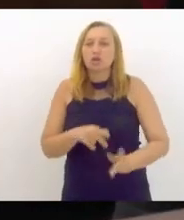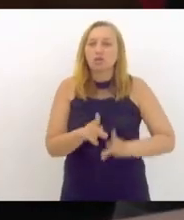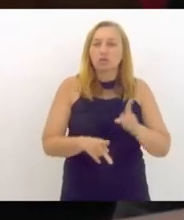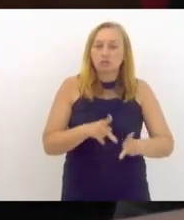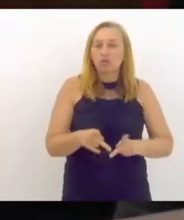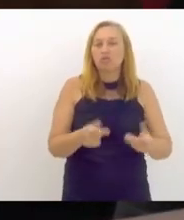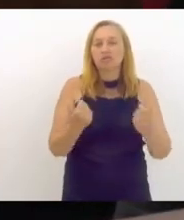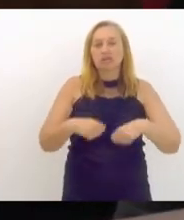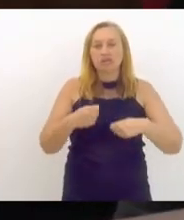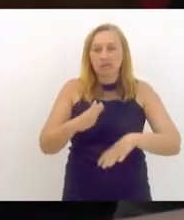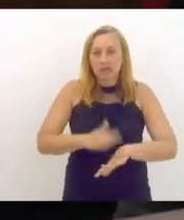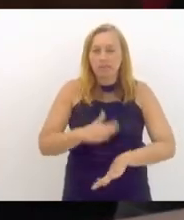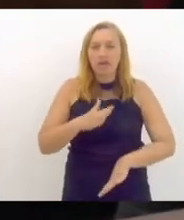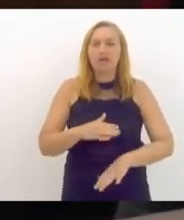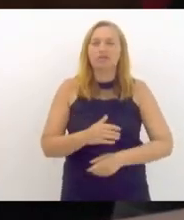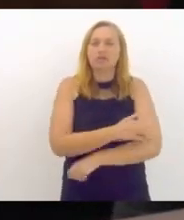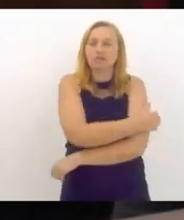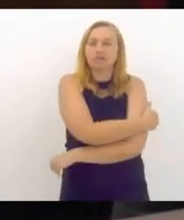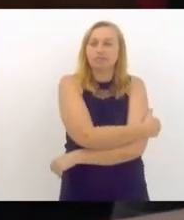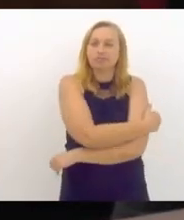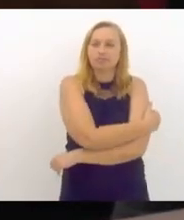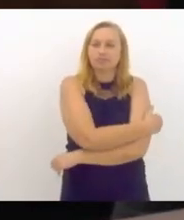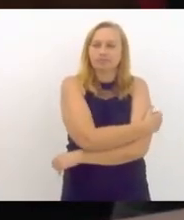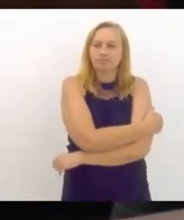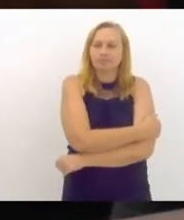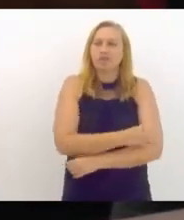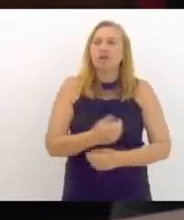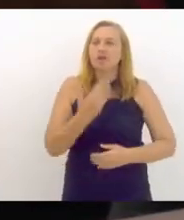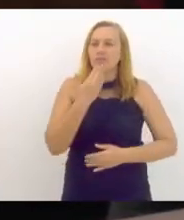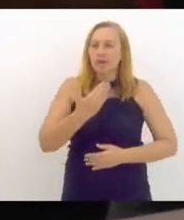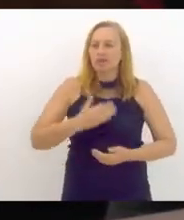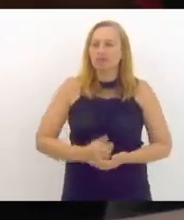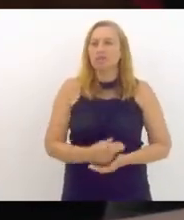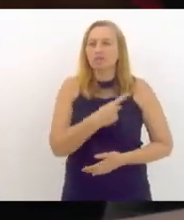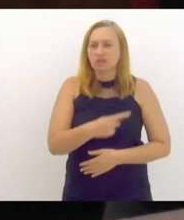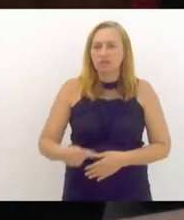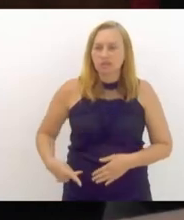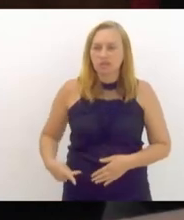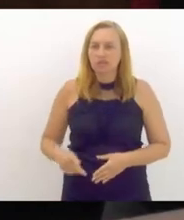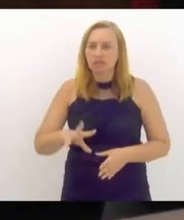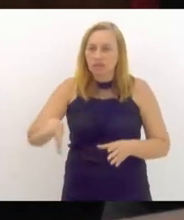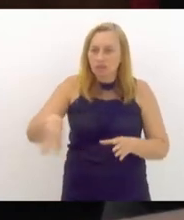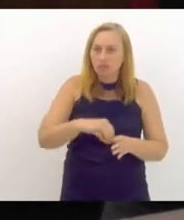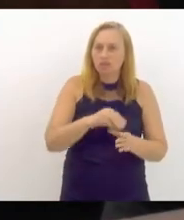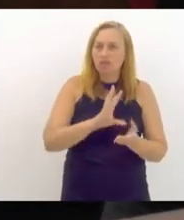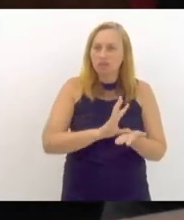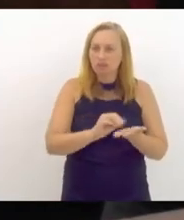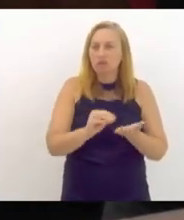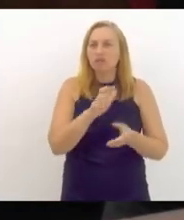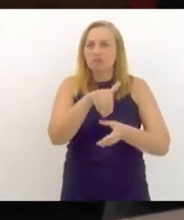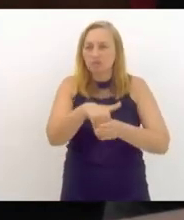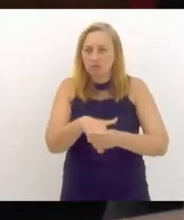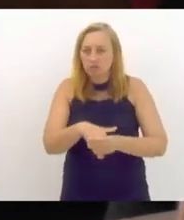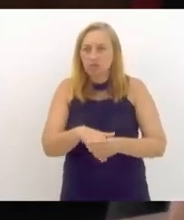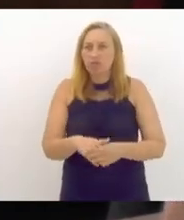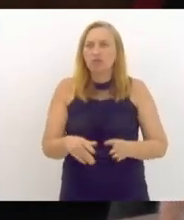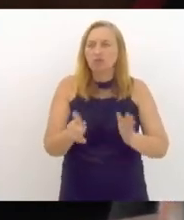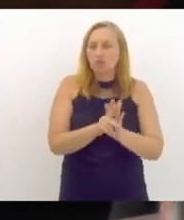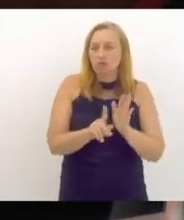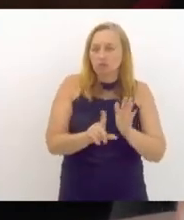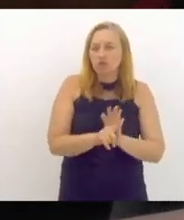maior necessidade e maior carência. Então, solicito que o presidente coloque em pauta para votar, por gentileza, o